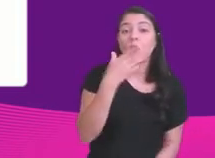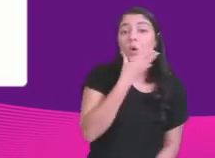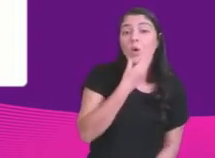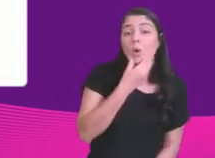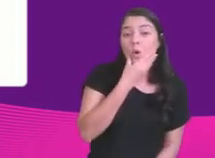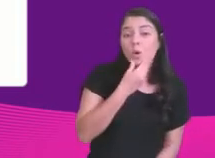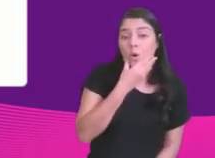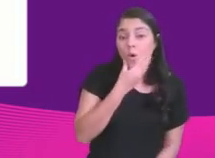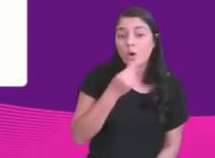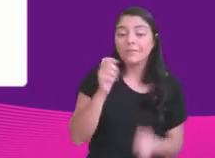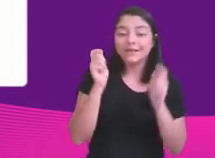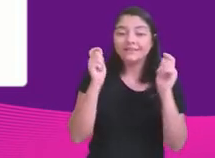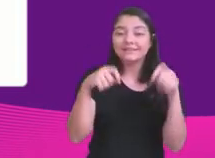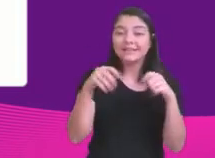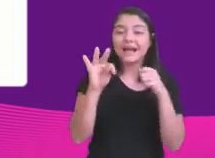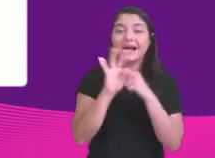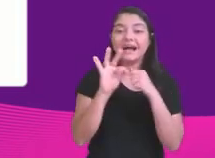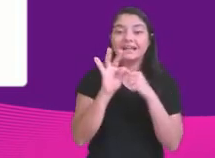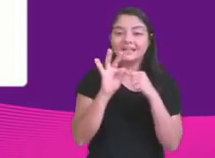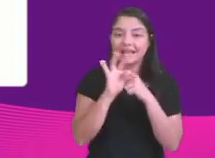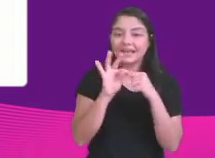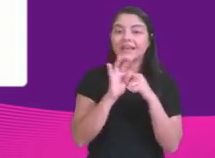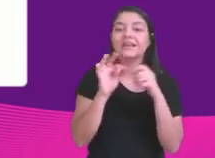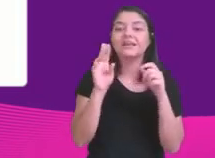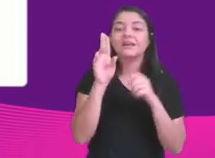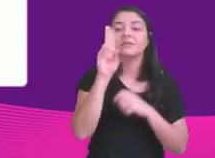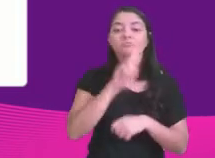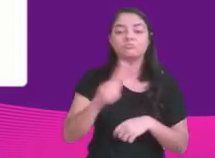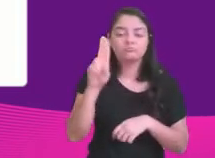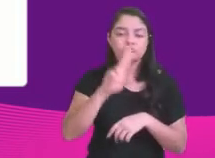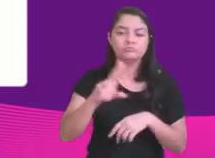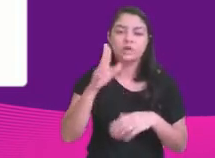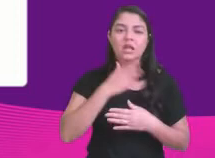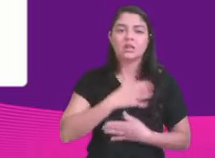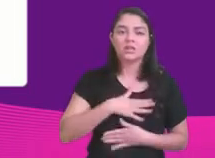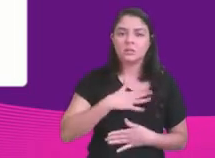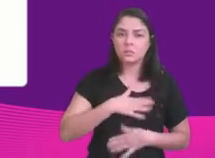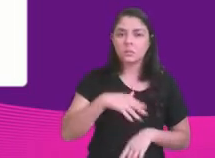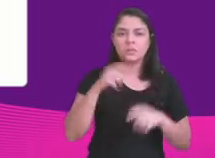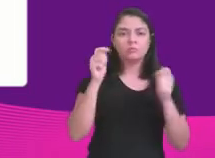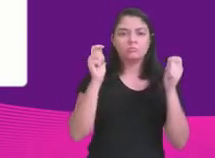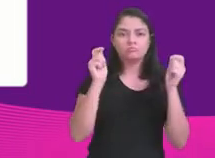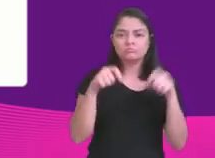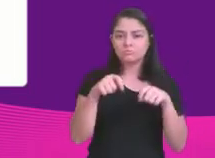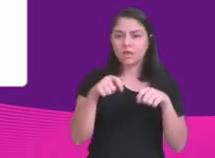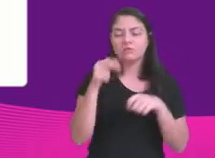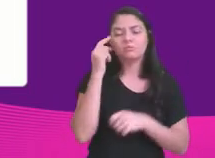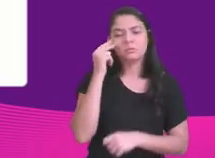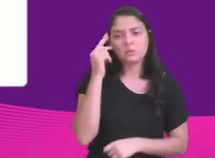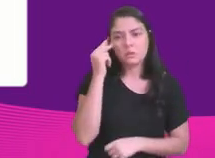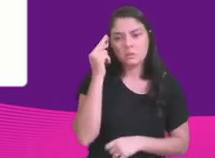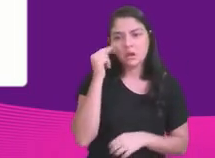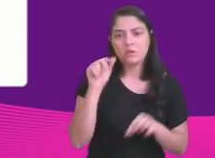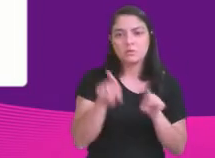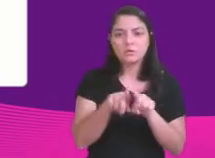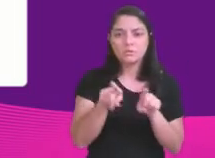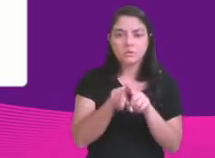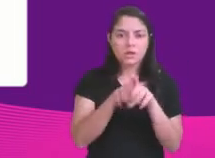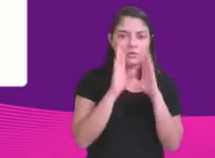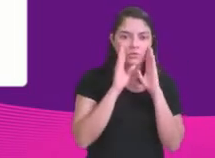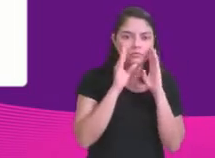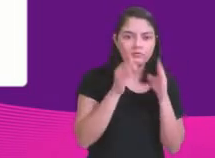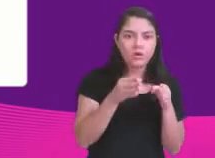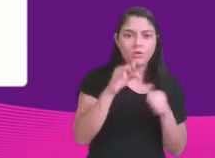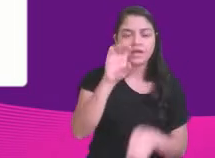executarmos a técnica mantendo em todos os aspectos uma boa